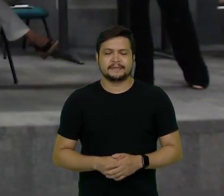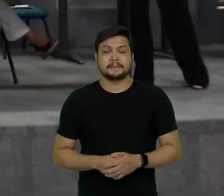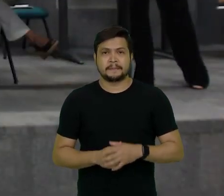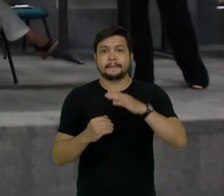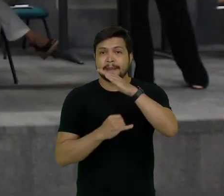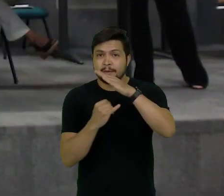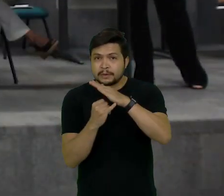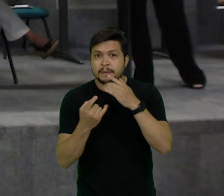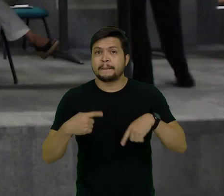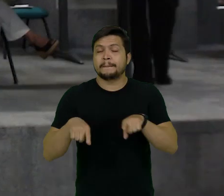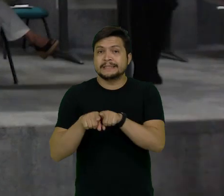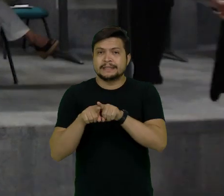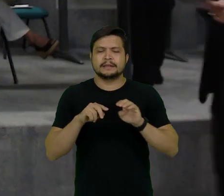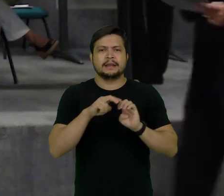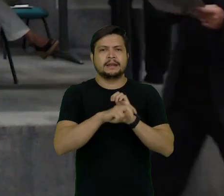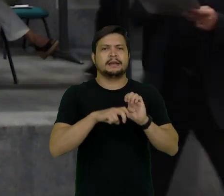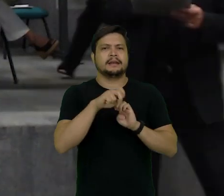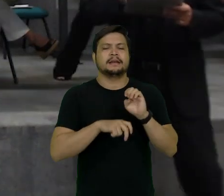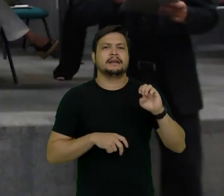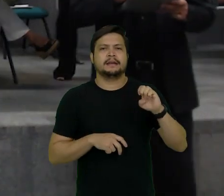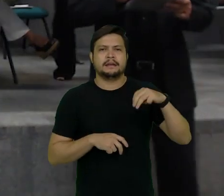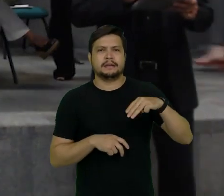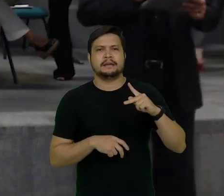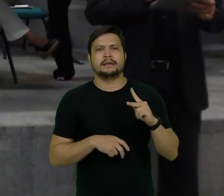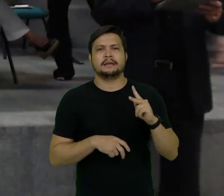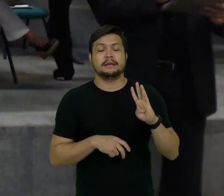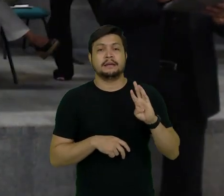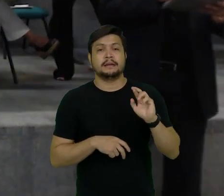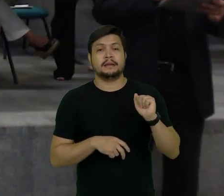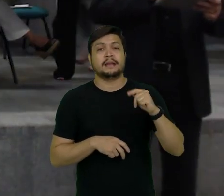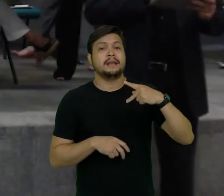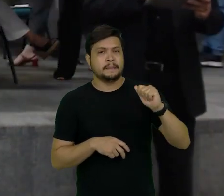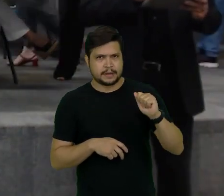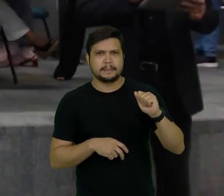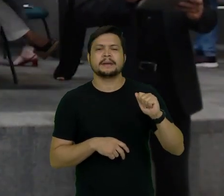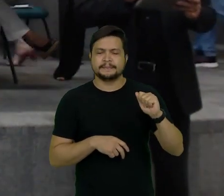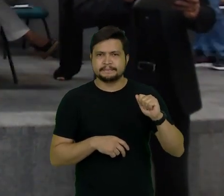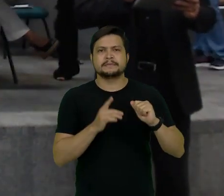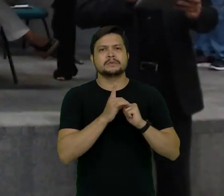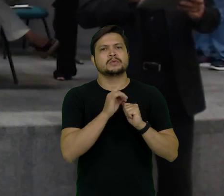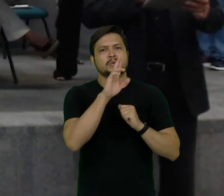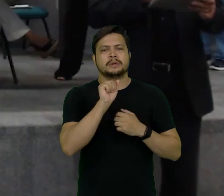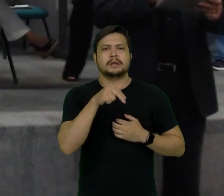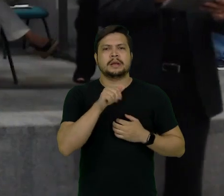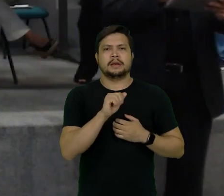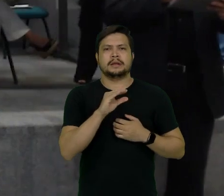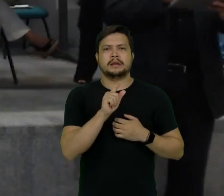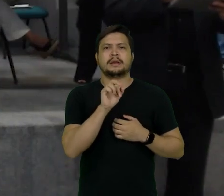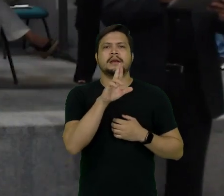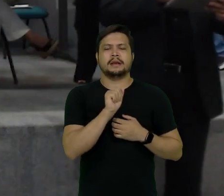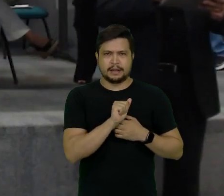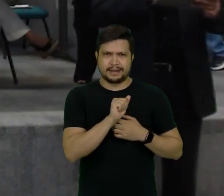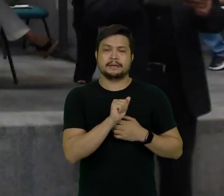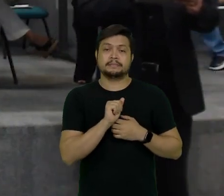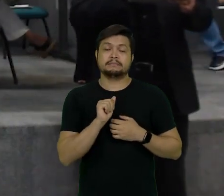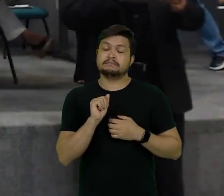Instituição parceira, Embrapa Caprinos e Ovinos, doutora Ana Clara Rodrigues Cavalcante, que receberá das mãos do vice-reitor da